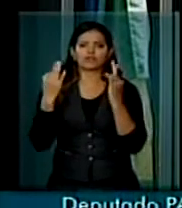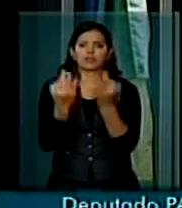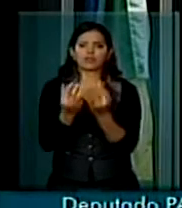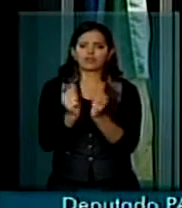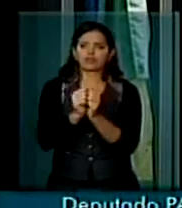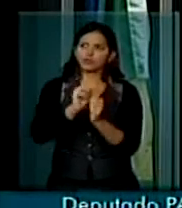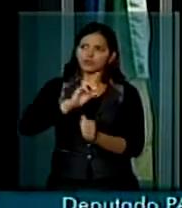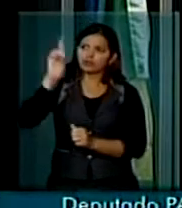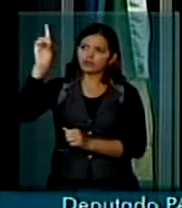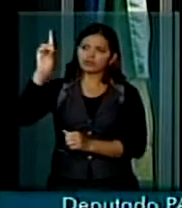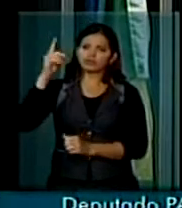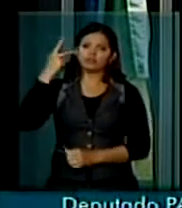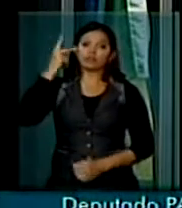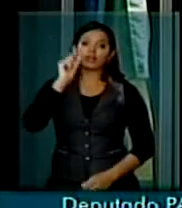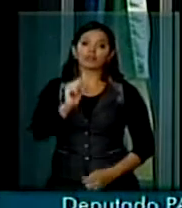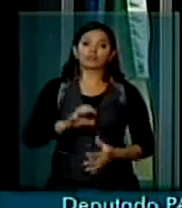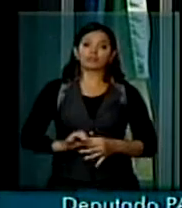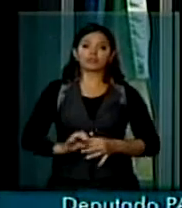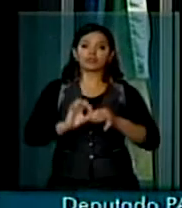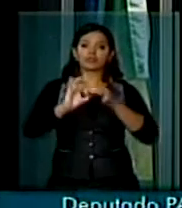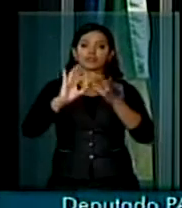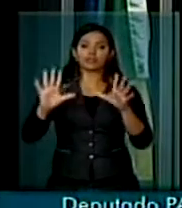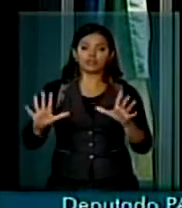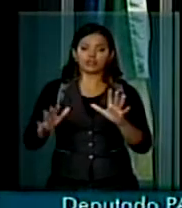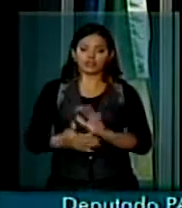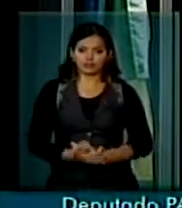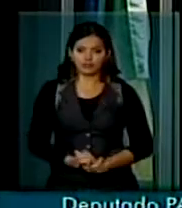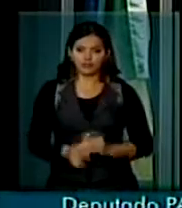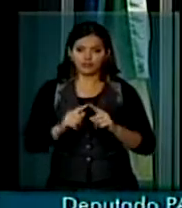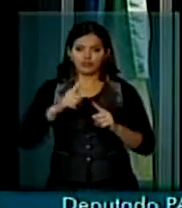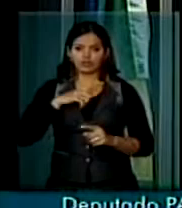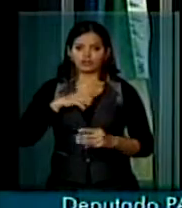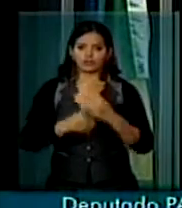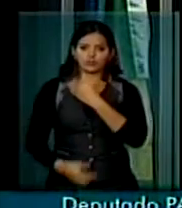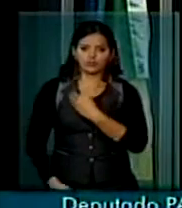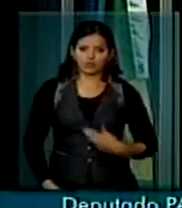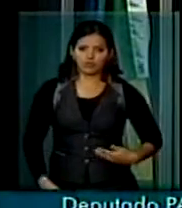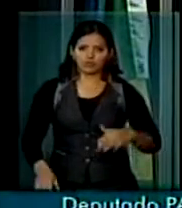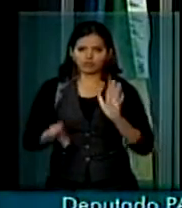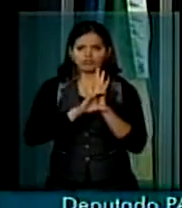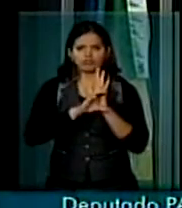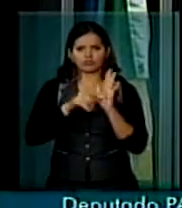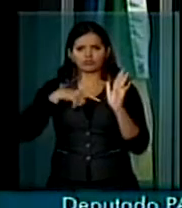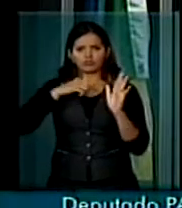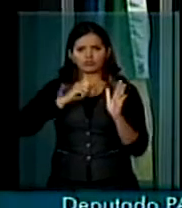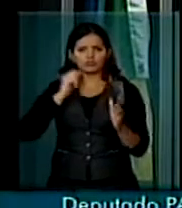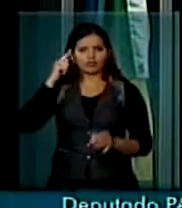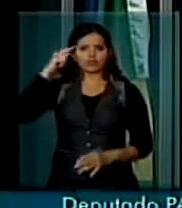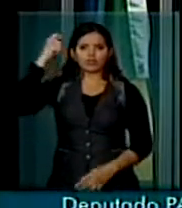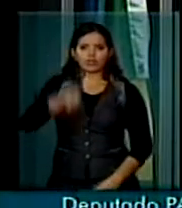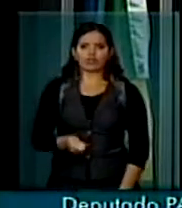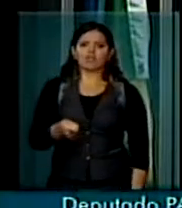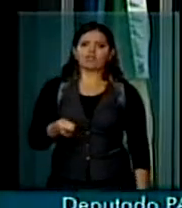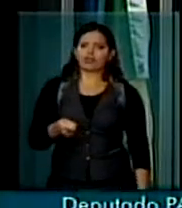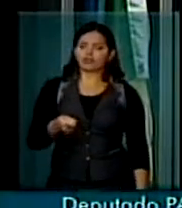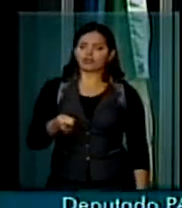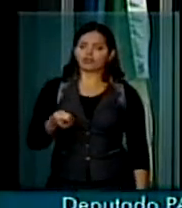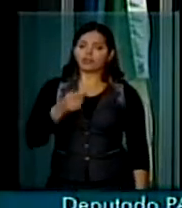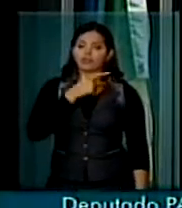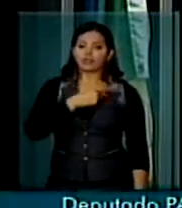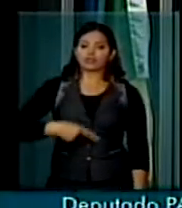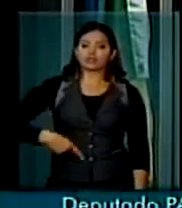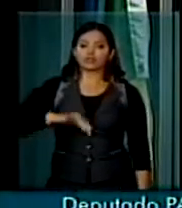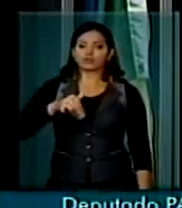Deus pela Liberdade. O fato é que havia um governo constitucional na época. De fato, o presidente João